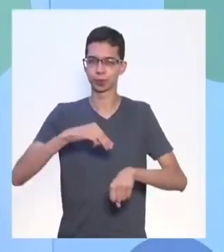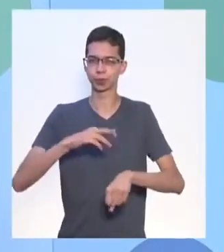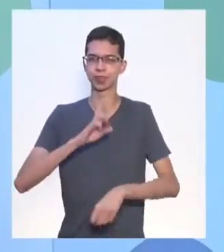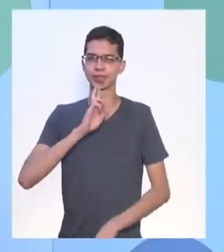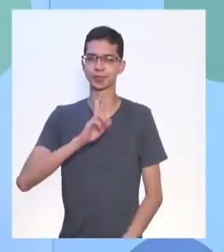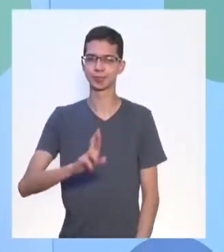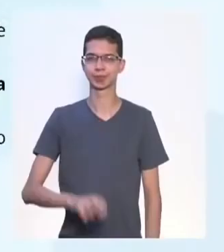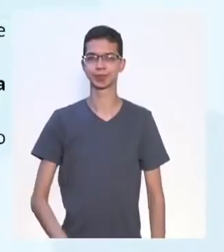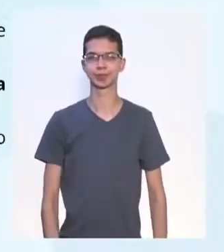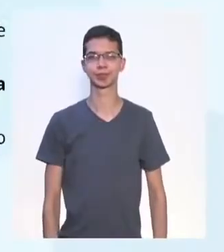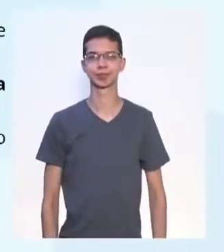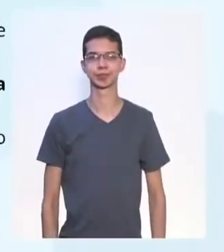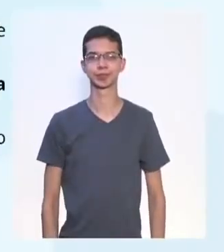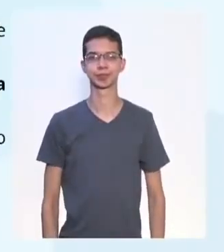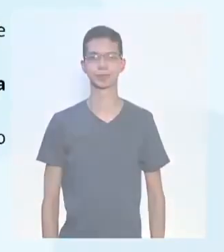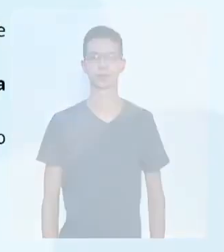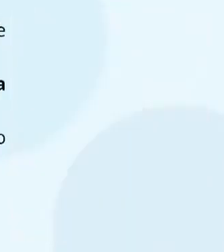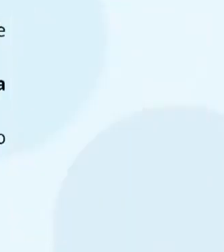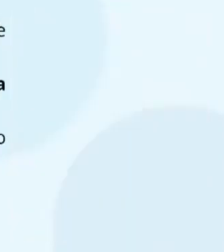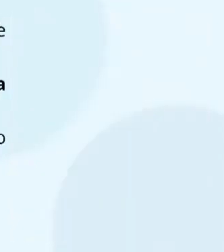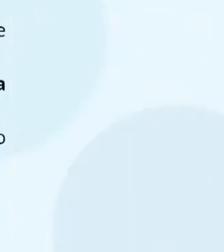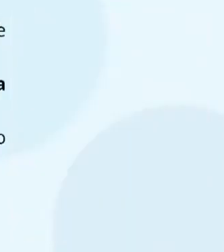gente.